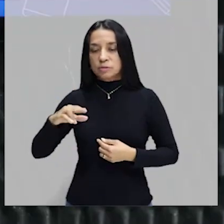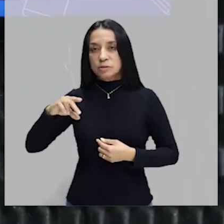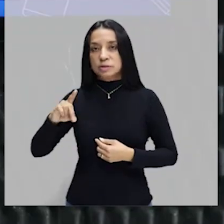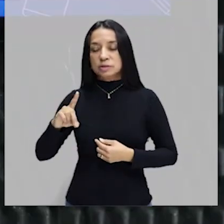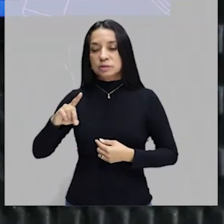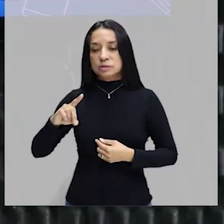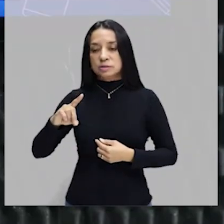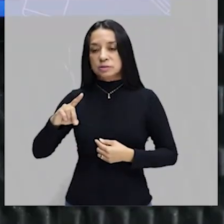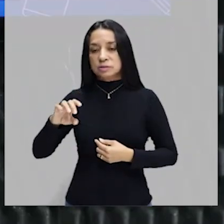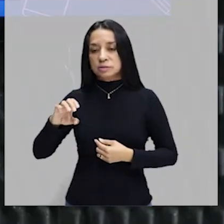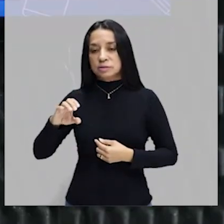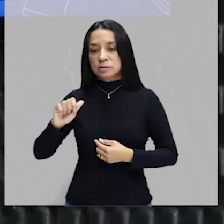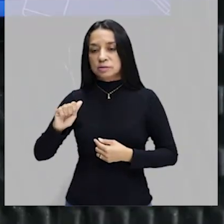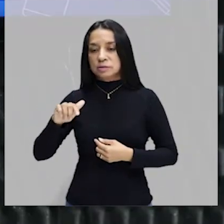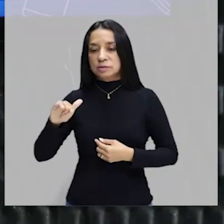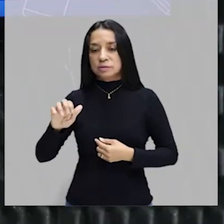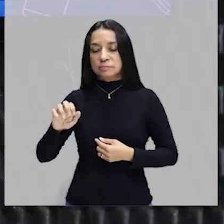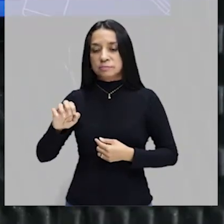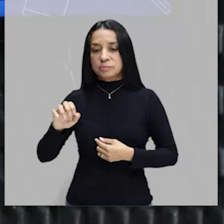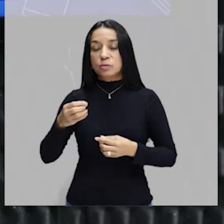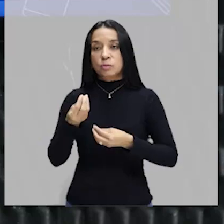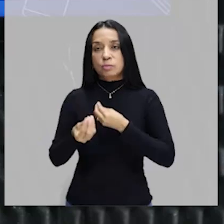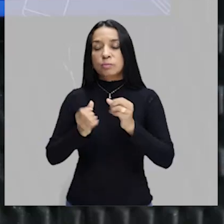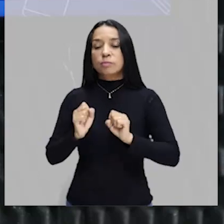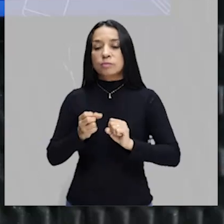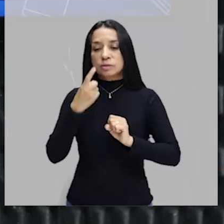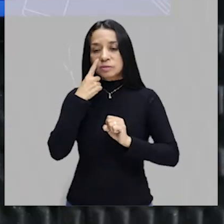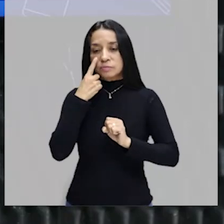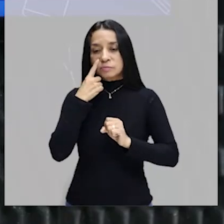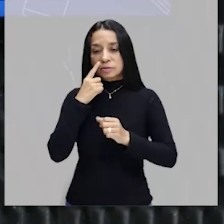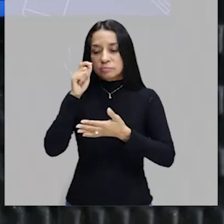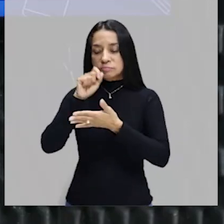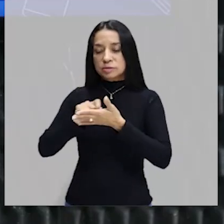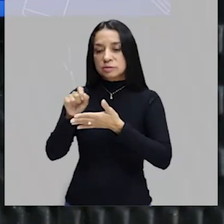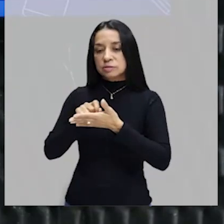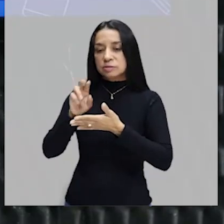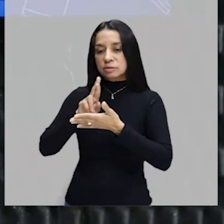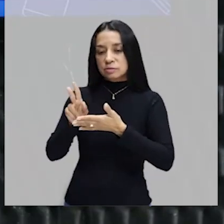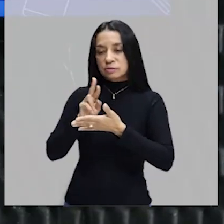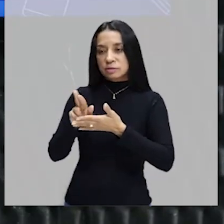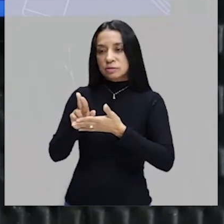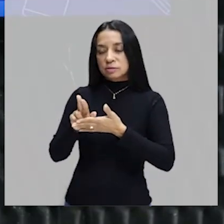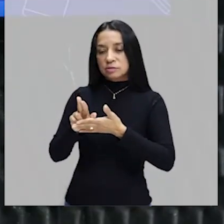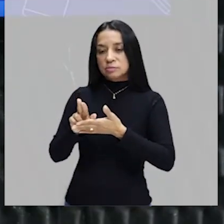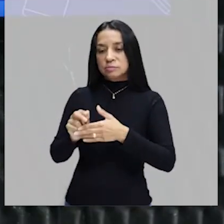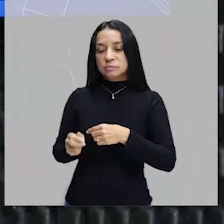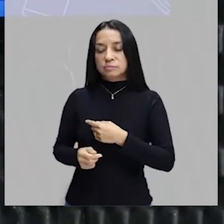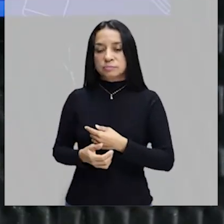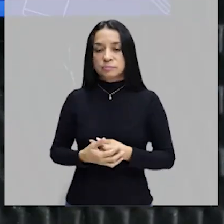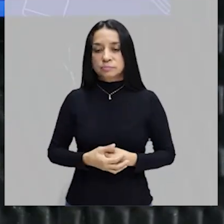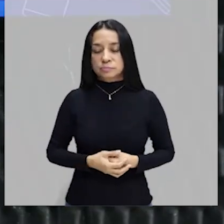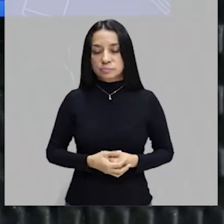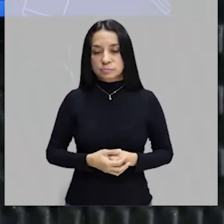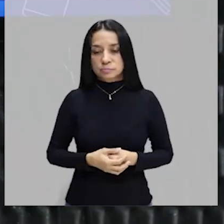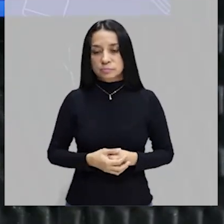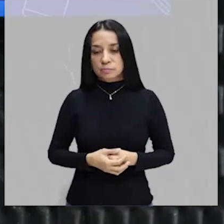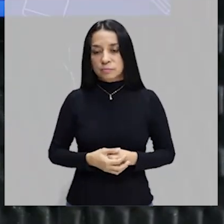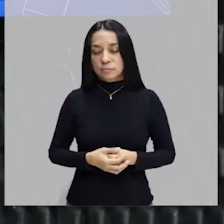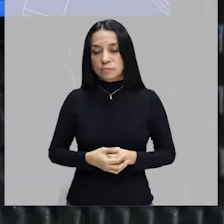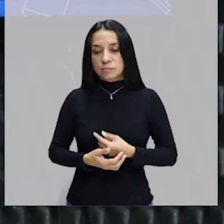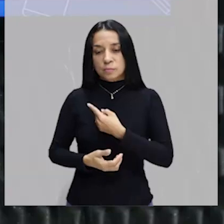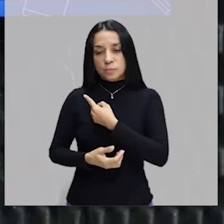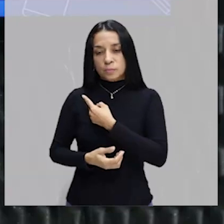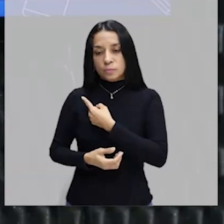Hominidae, ok? Como vocês podem ver aqui na escrita é diferente, mas a pronúncia é Hominidae. E o